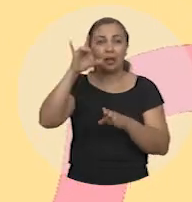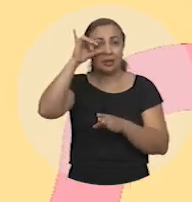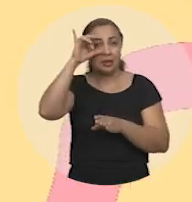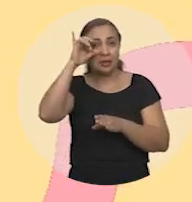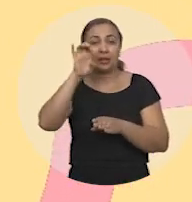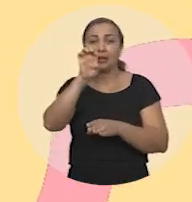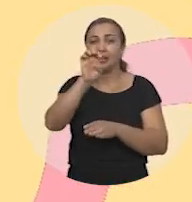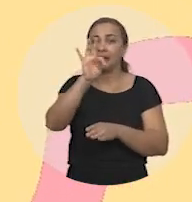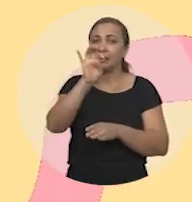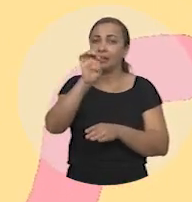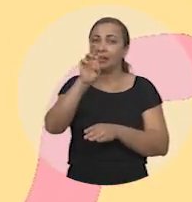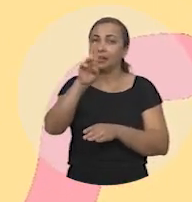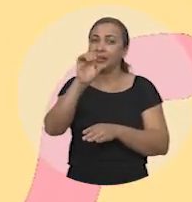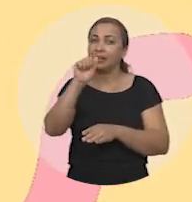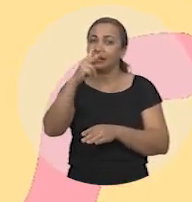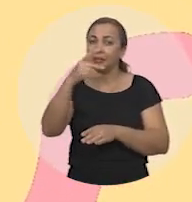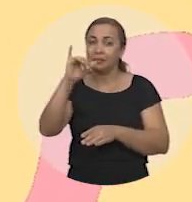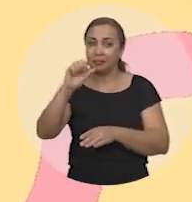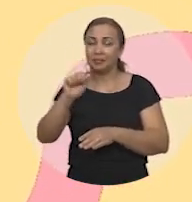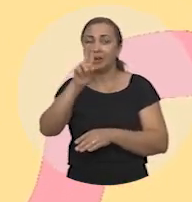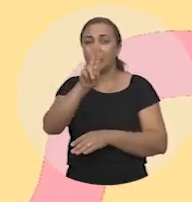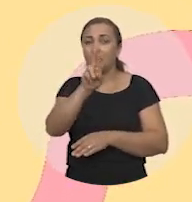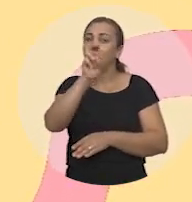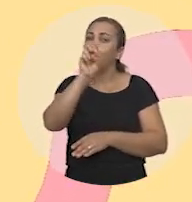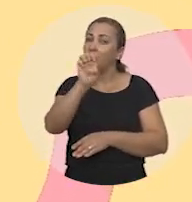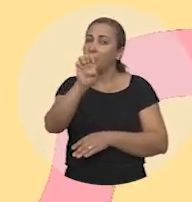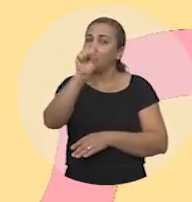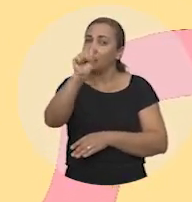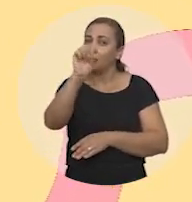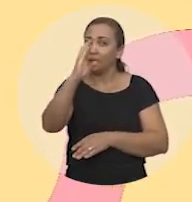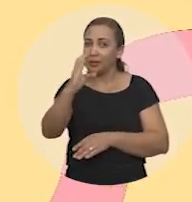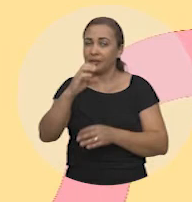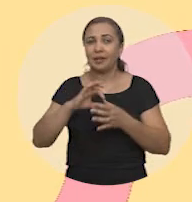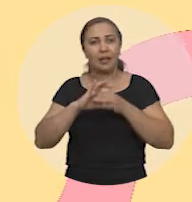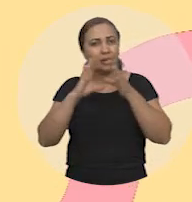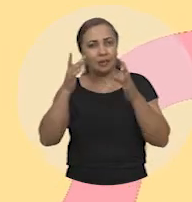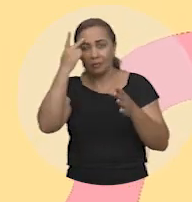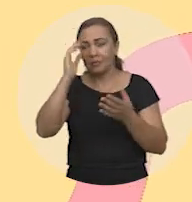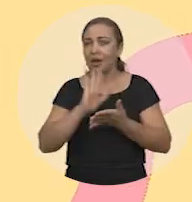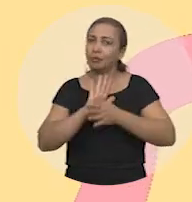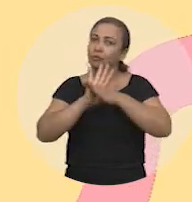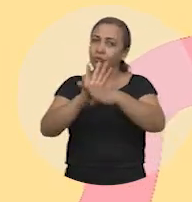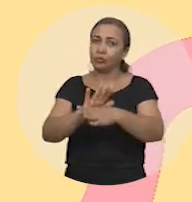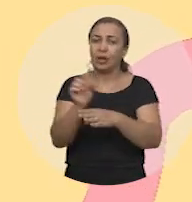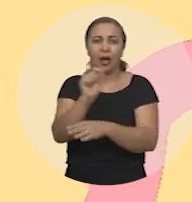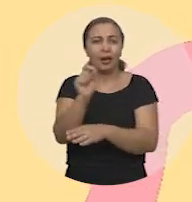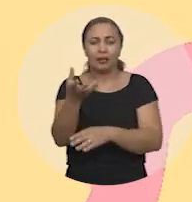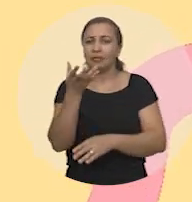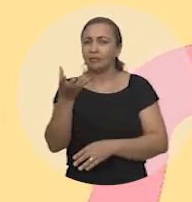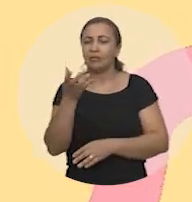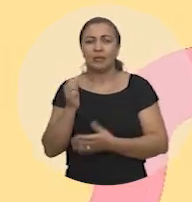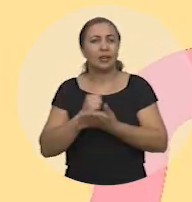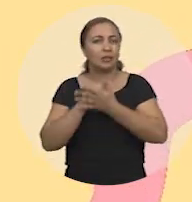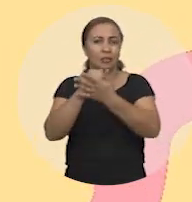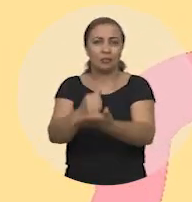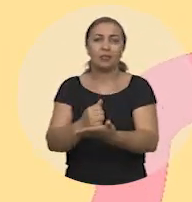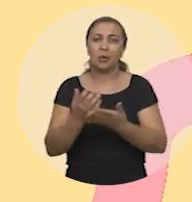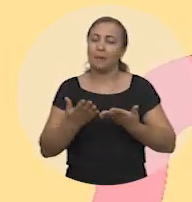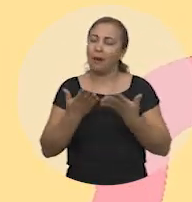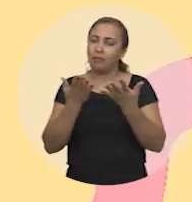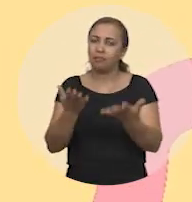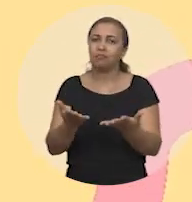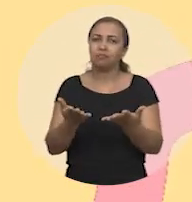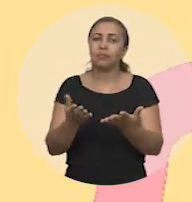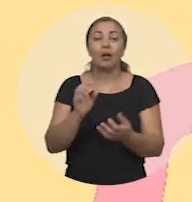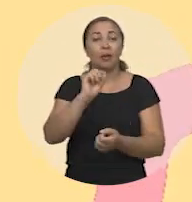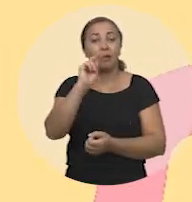www.eterapias.uesc.br, e também do Instagram E-Terapias UESC. Nós estamos à disposição para ajudar, quer seja, né, com o apoio